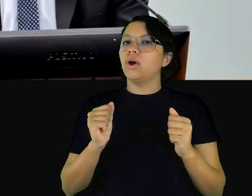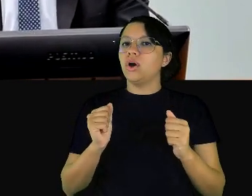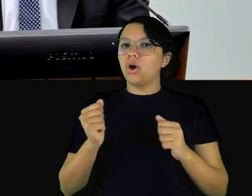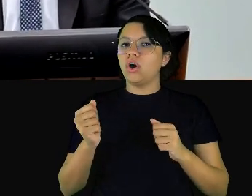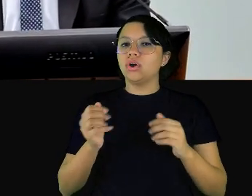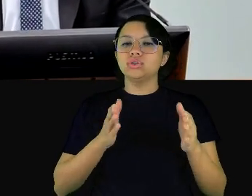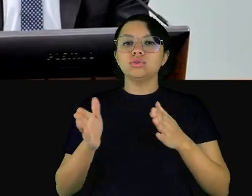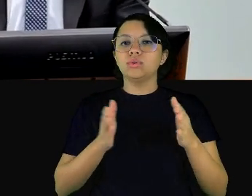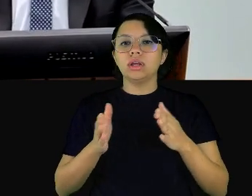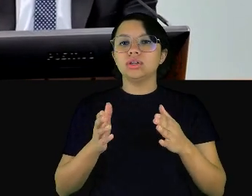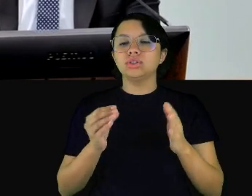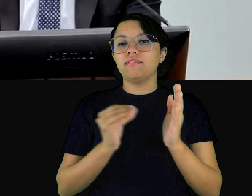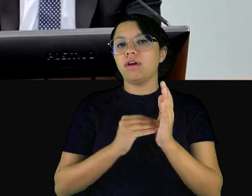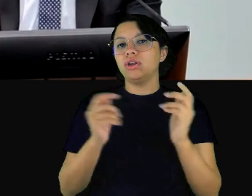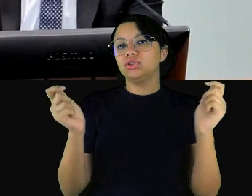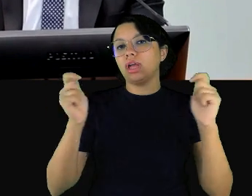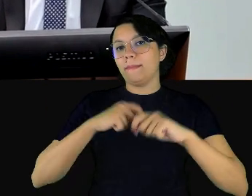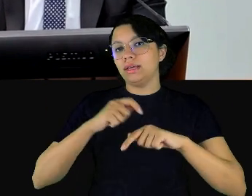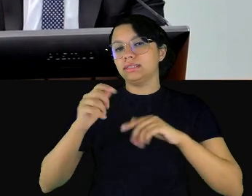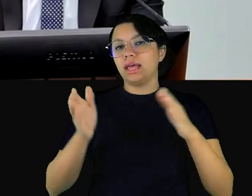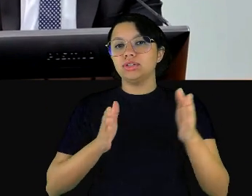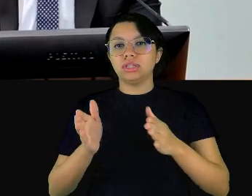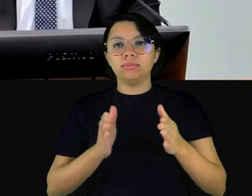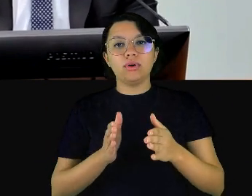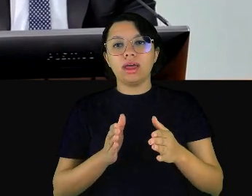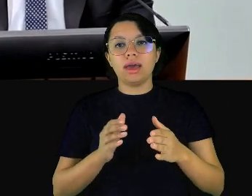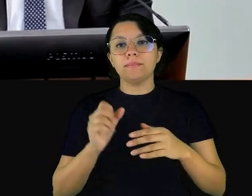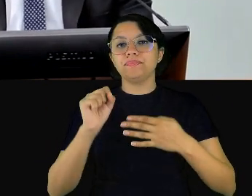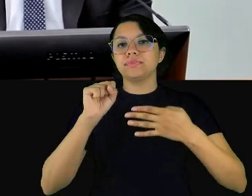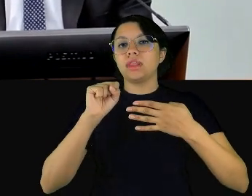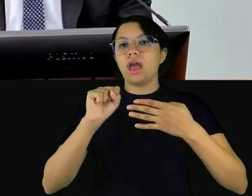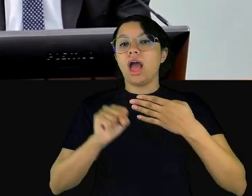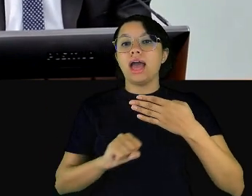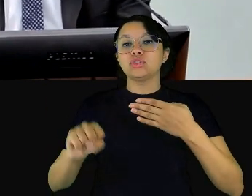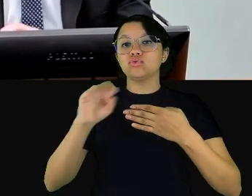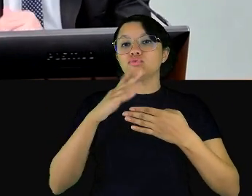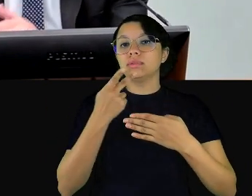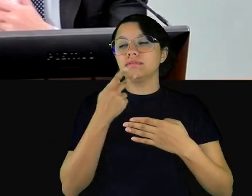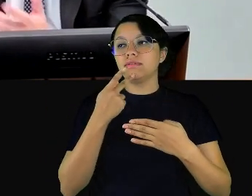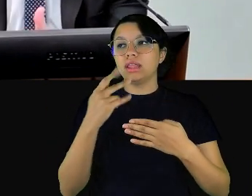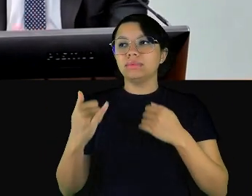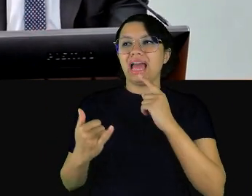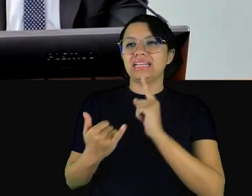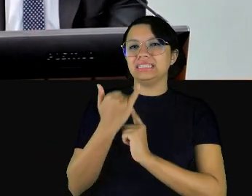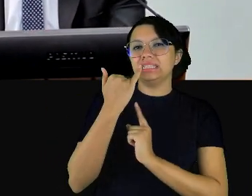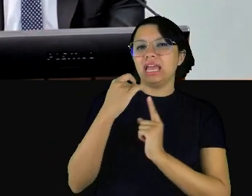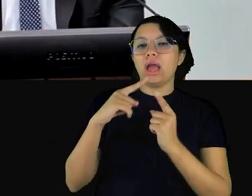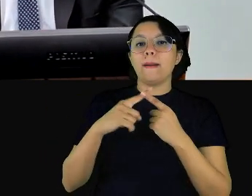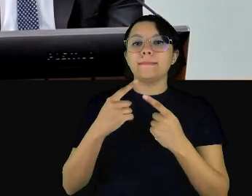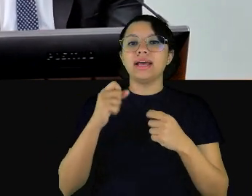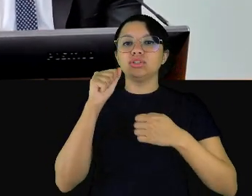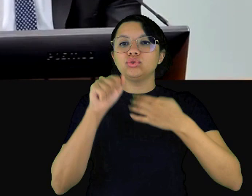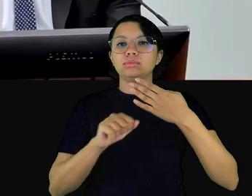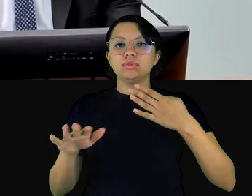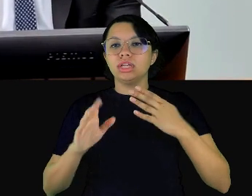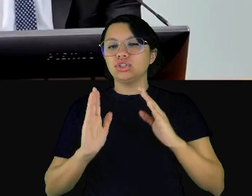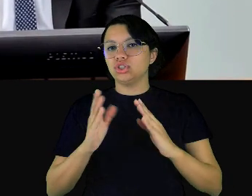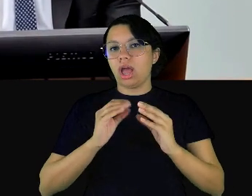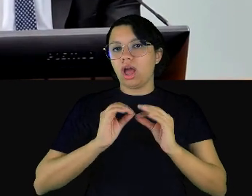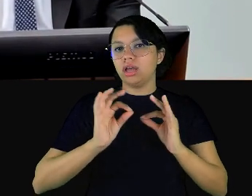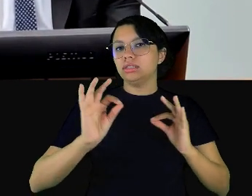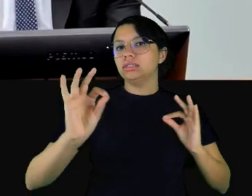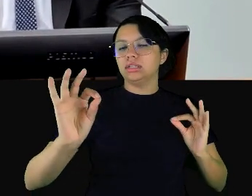incapacidade temporária. A súmula diz mais em respeito da acidentária, mas a jurisprudência já estendeu isso para qualquer tipo